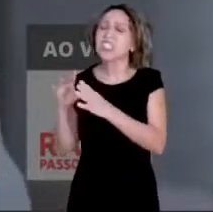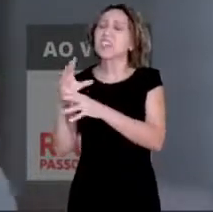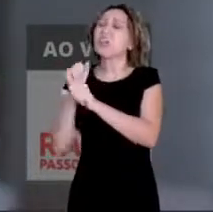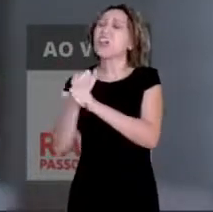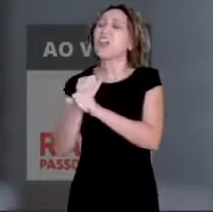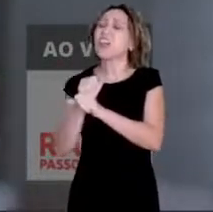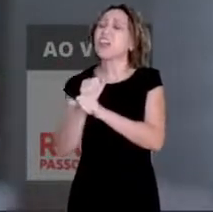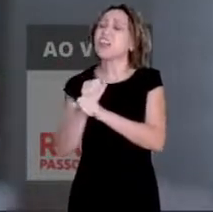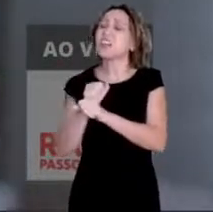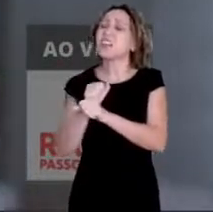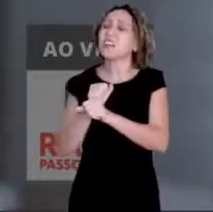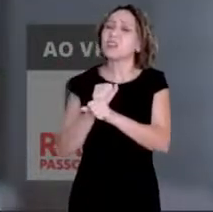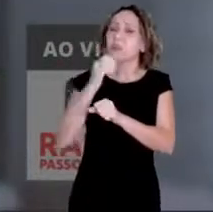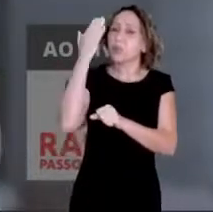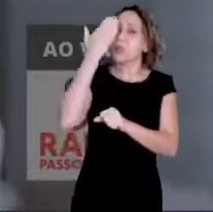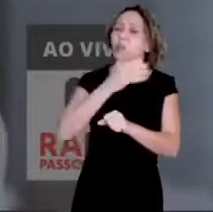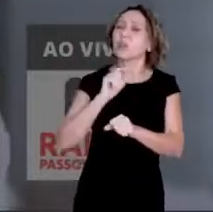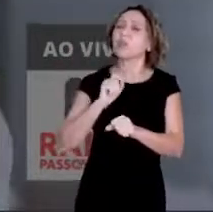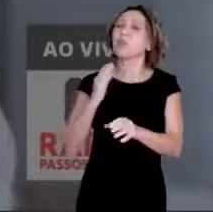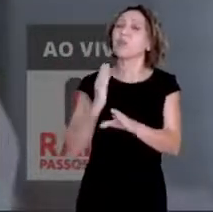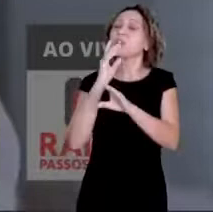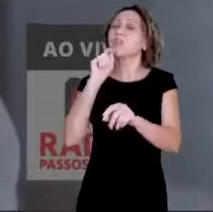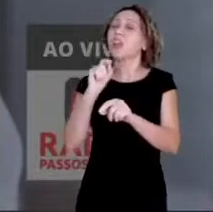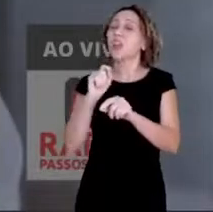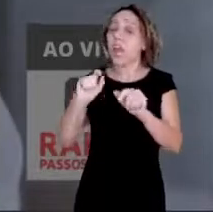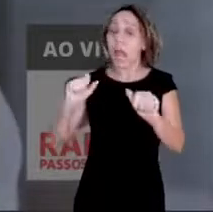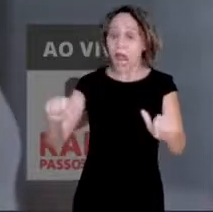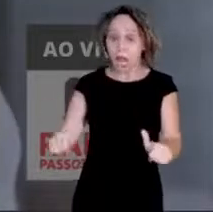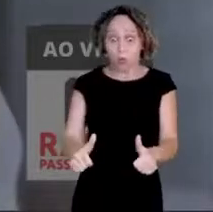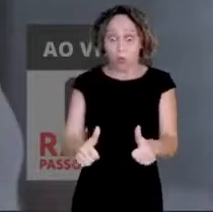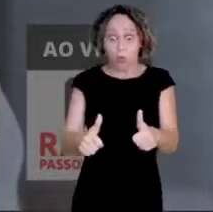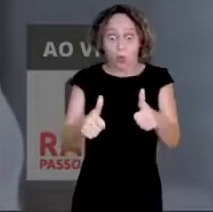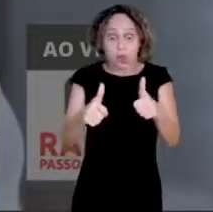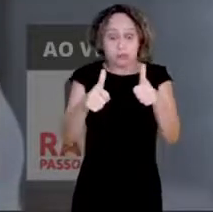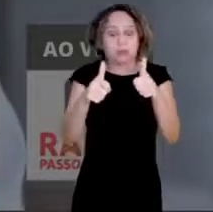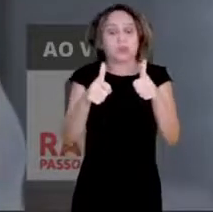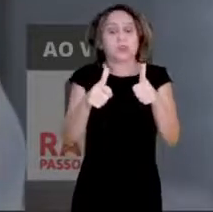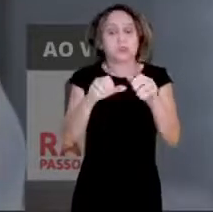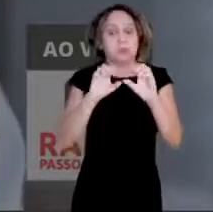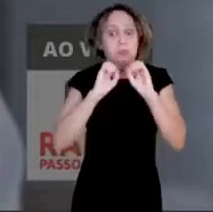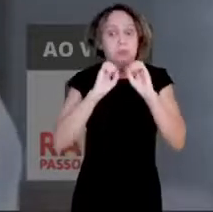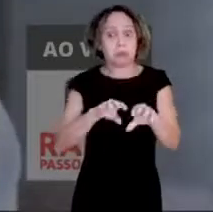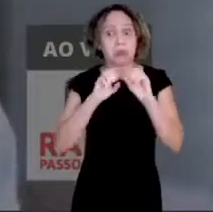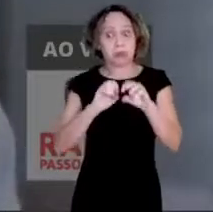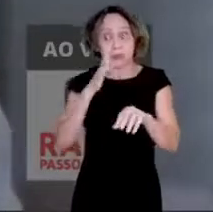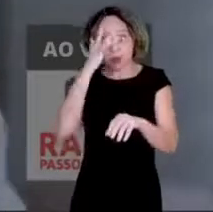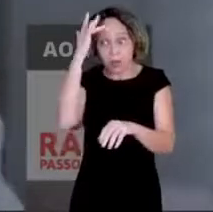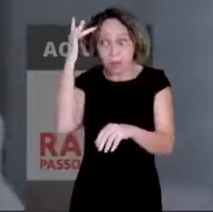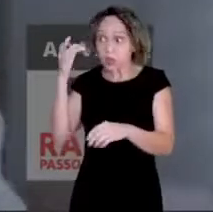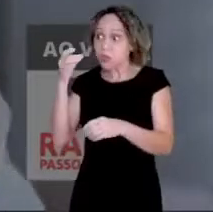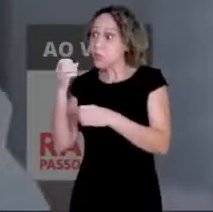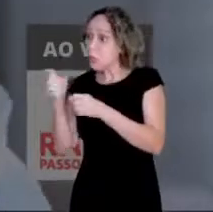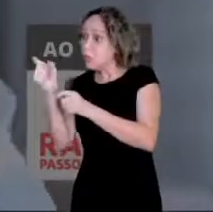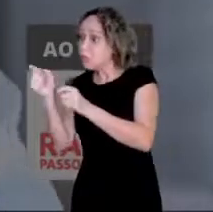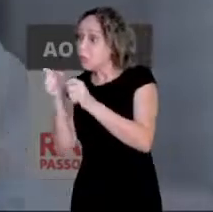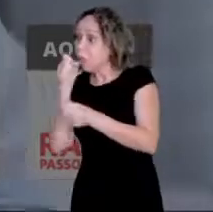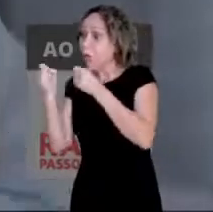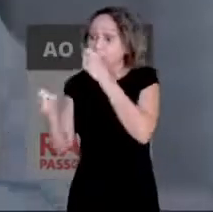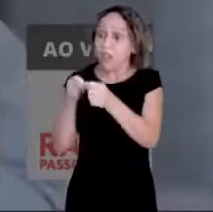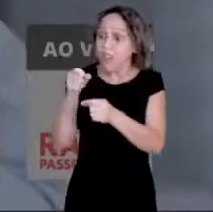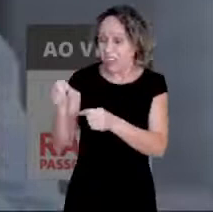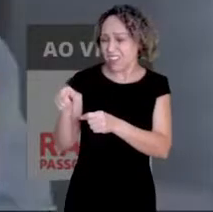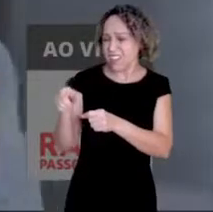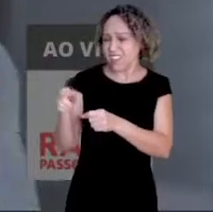foi administrado pelos cientistas, sabe, numa reunião com os cientistas, para que a gente pudesse